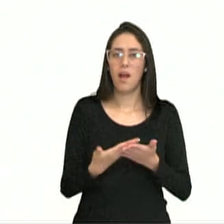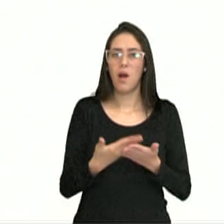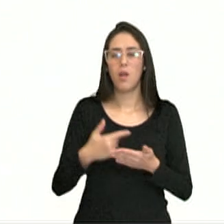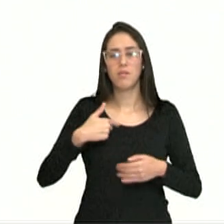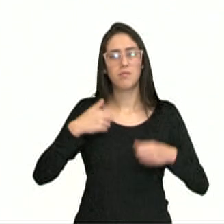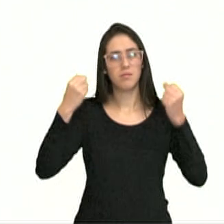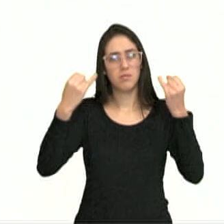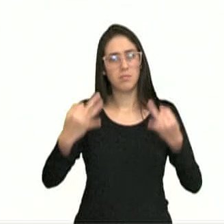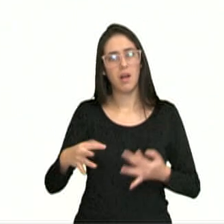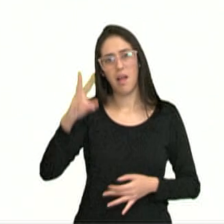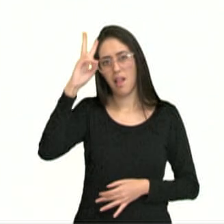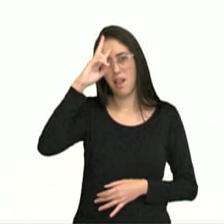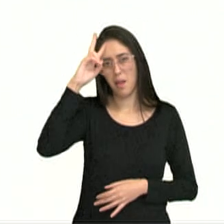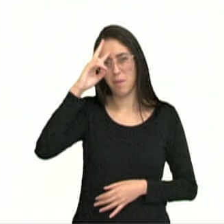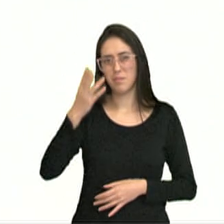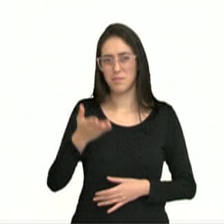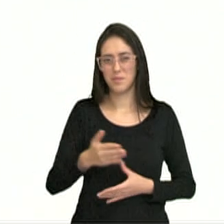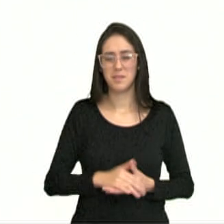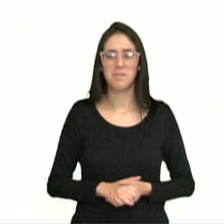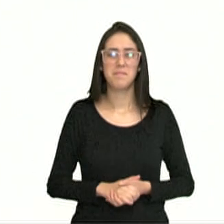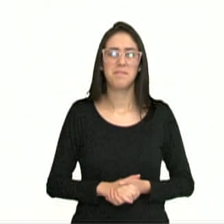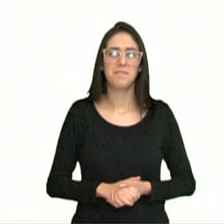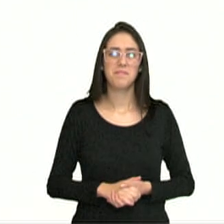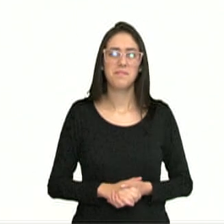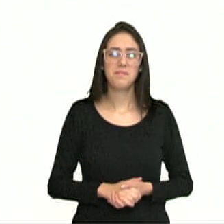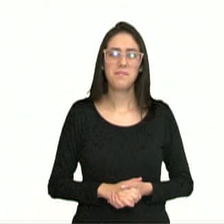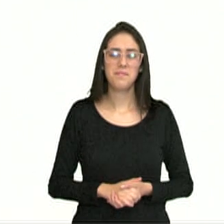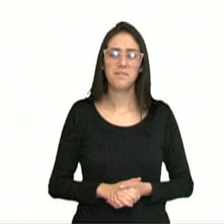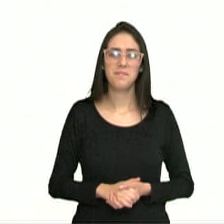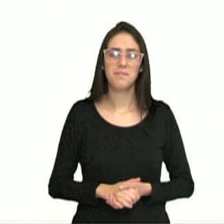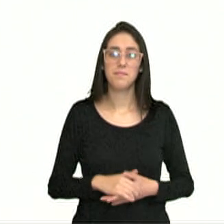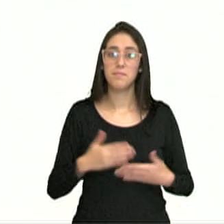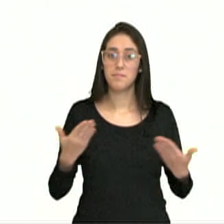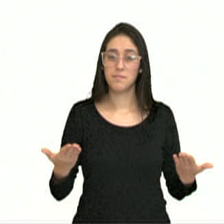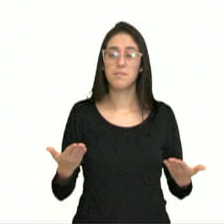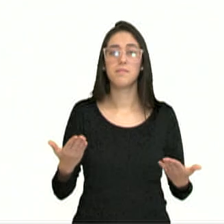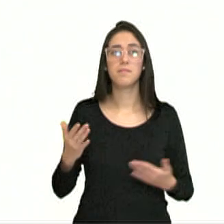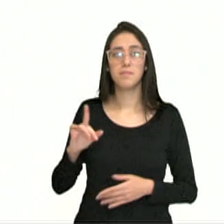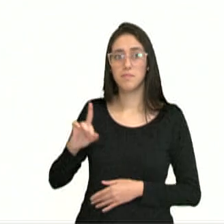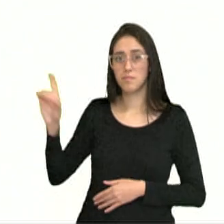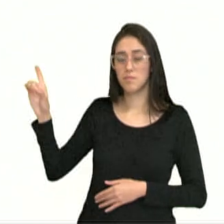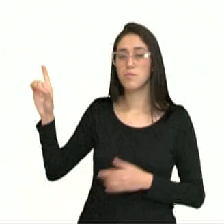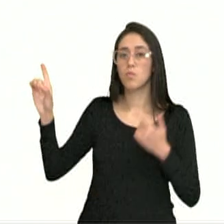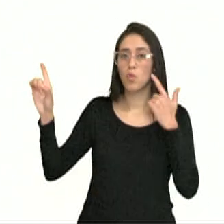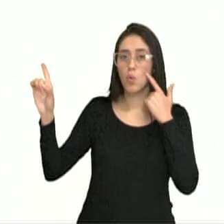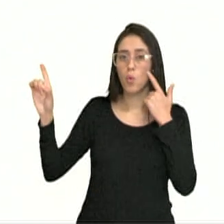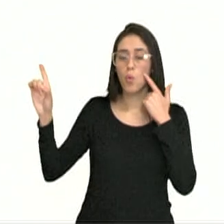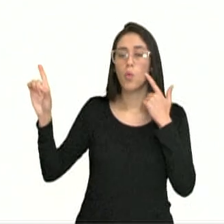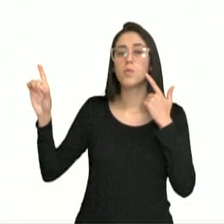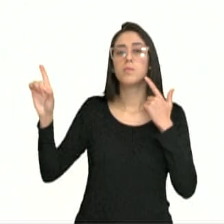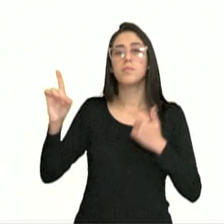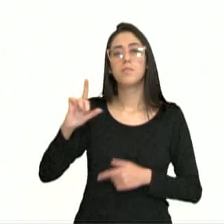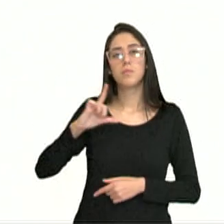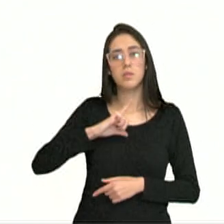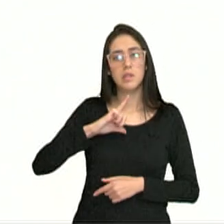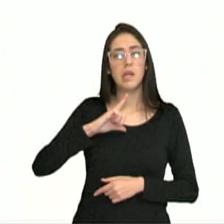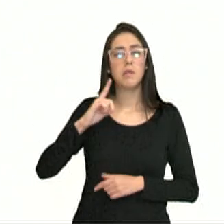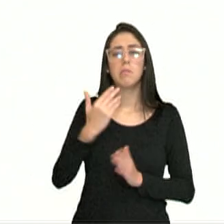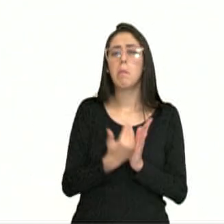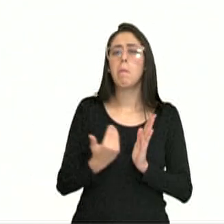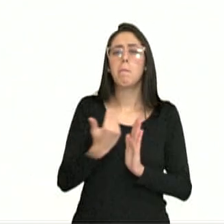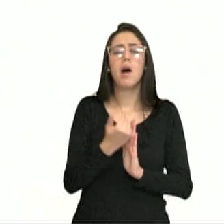vai relembrar e estudar. Então, as funções trigonométricas mais usuais são